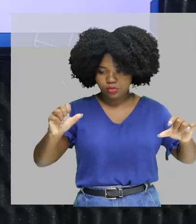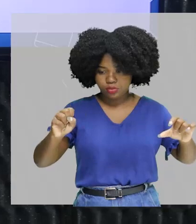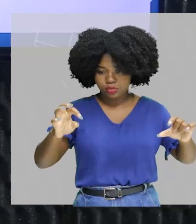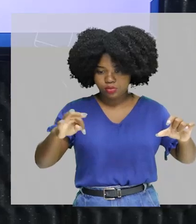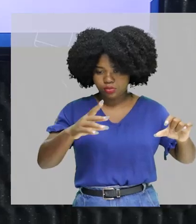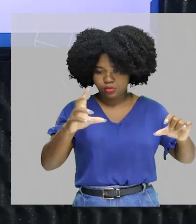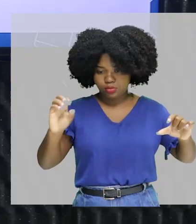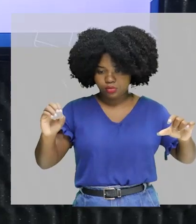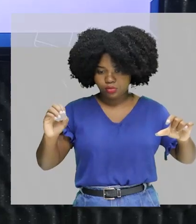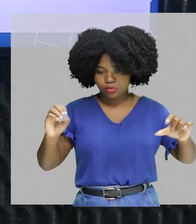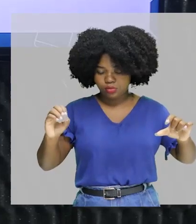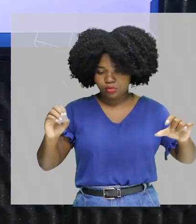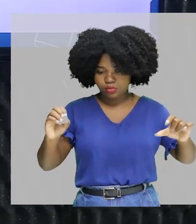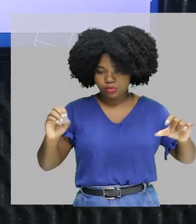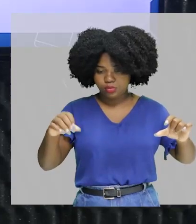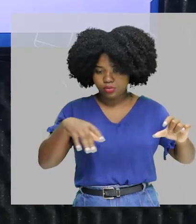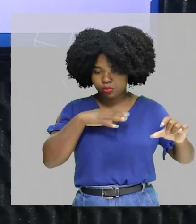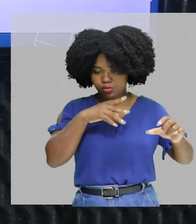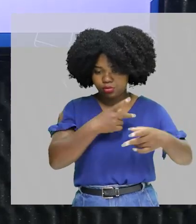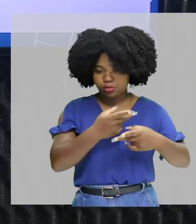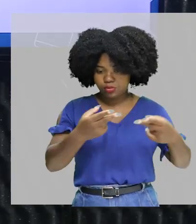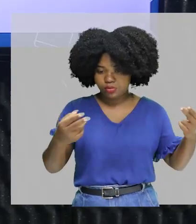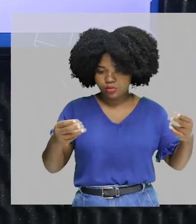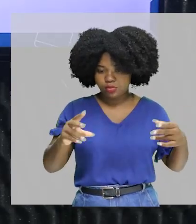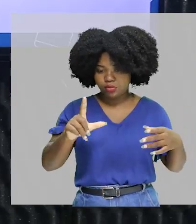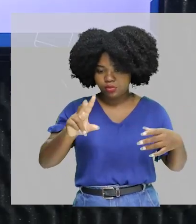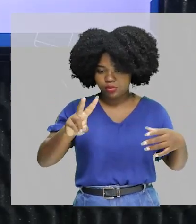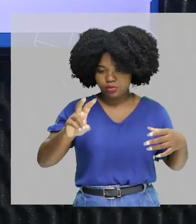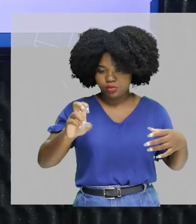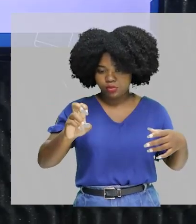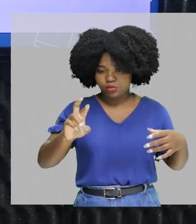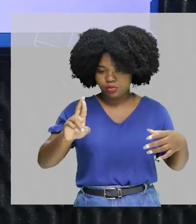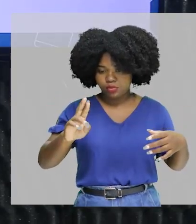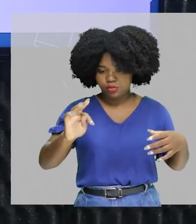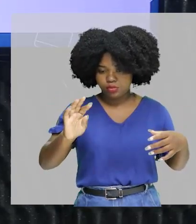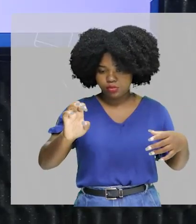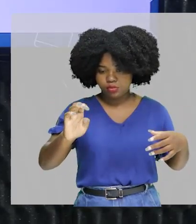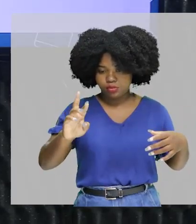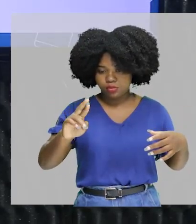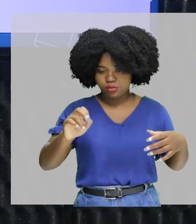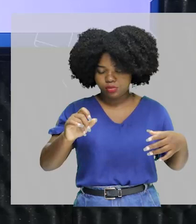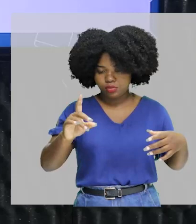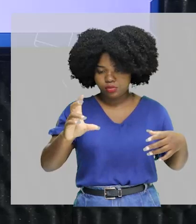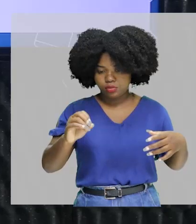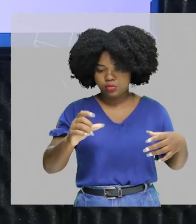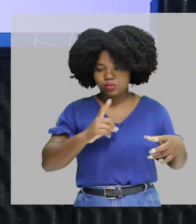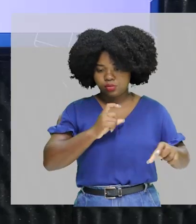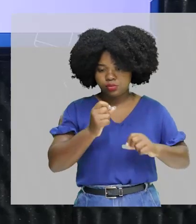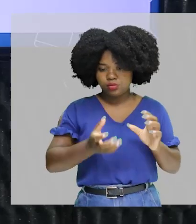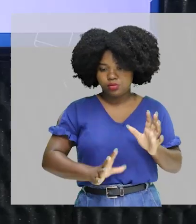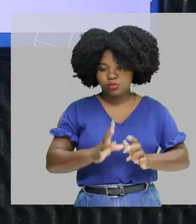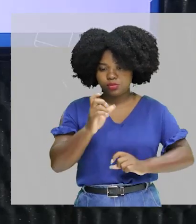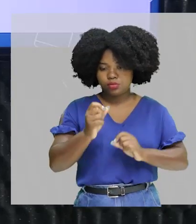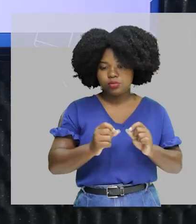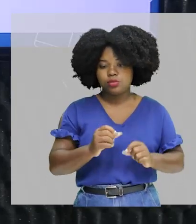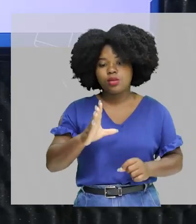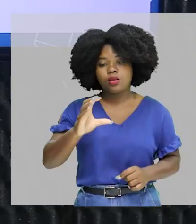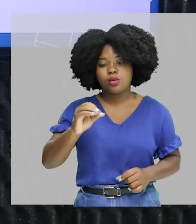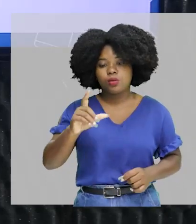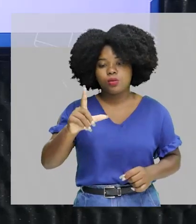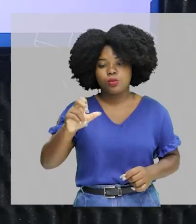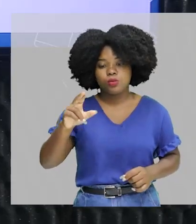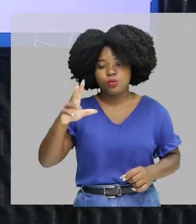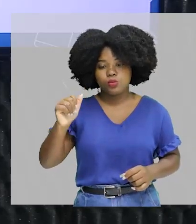vertebrados, juntamente com o tubo nervoso dorsal, ele vai originar a coluna